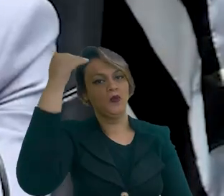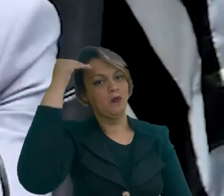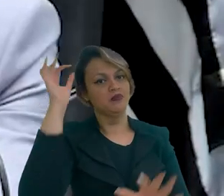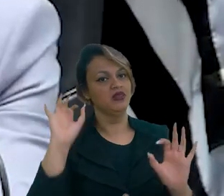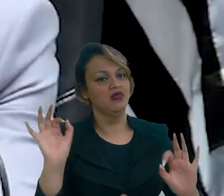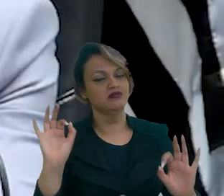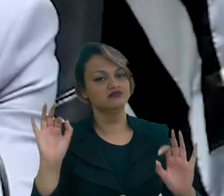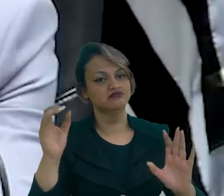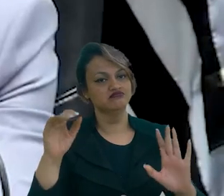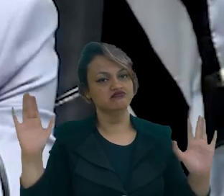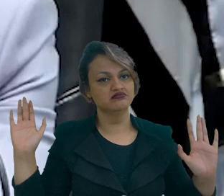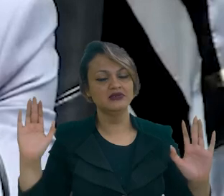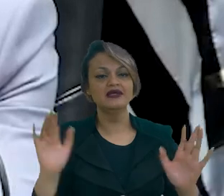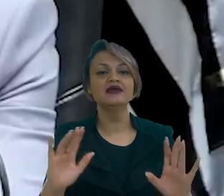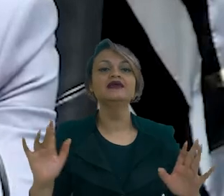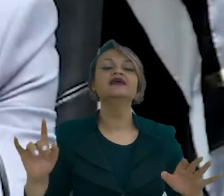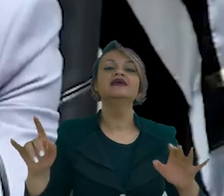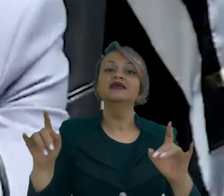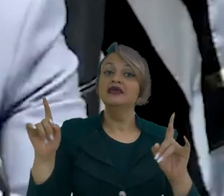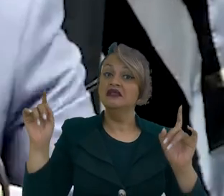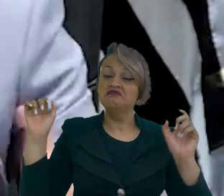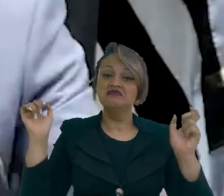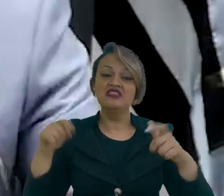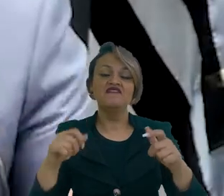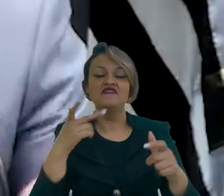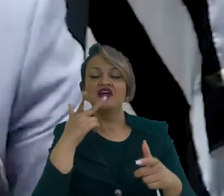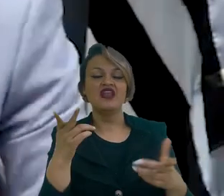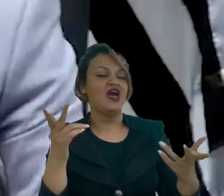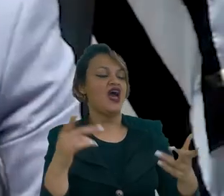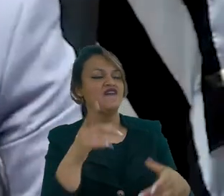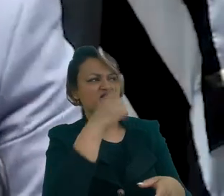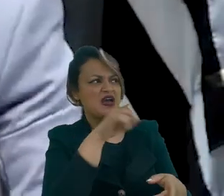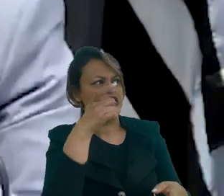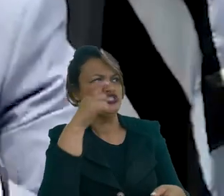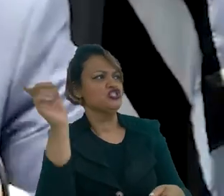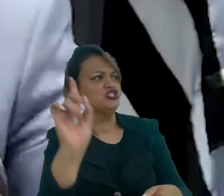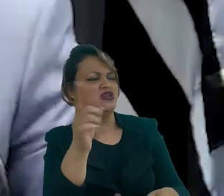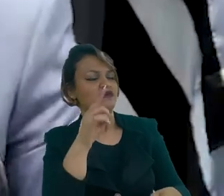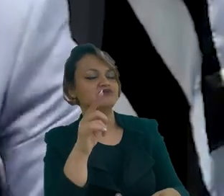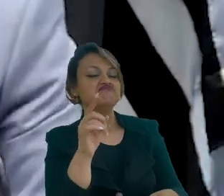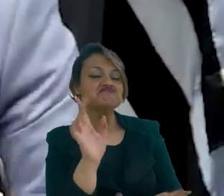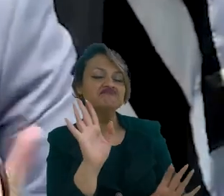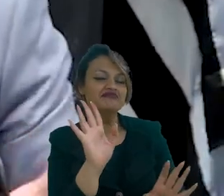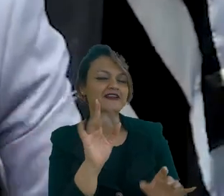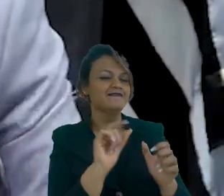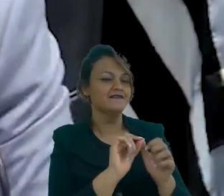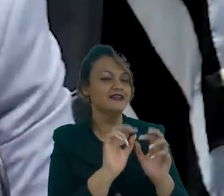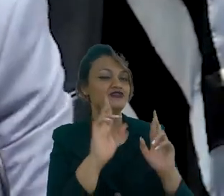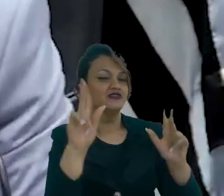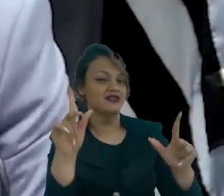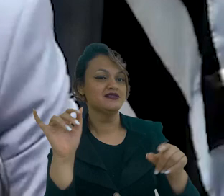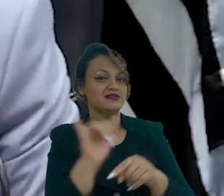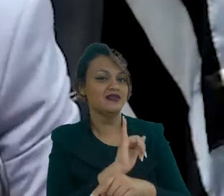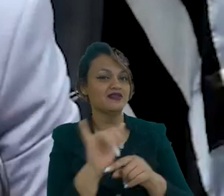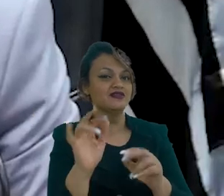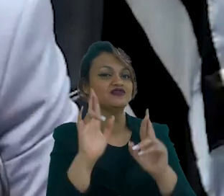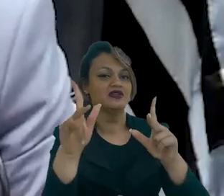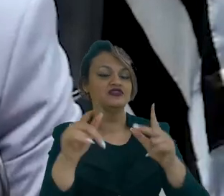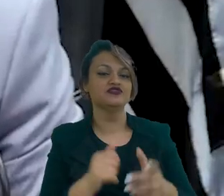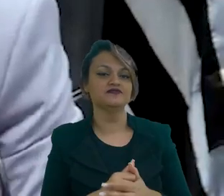inocentado e curiosamente ele poderia simplesmente ter falado não vão assistir mas ele fez uma manifestação